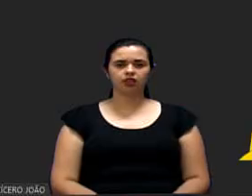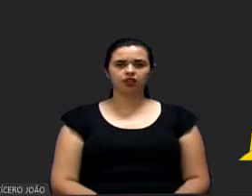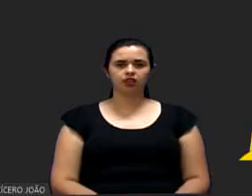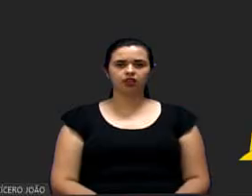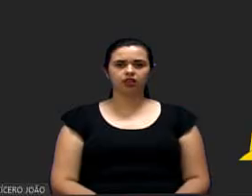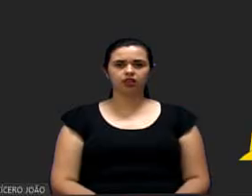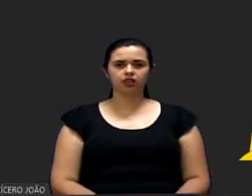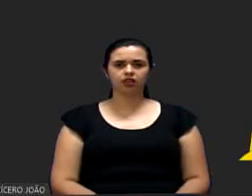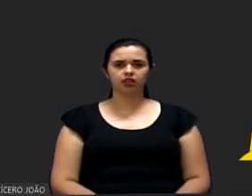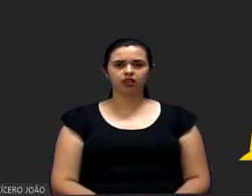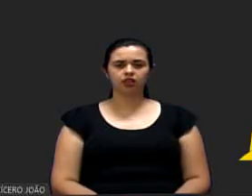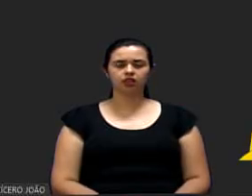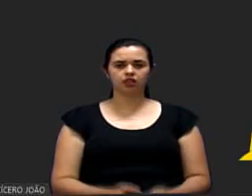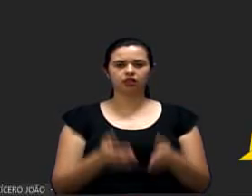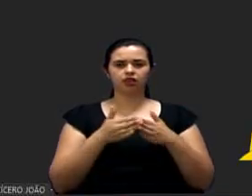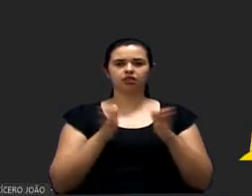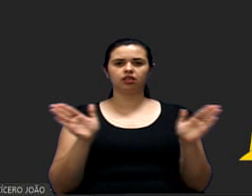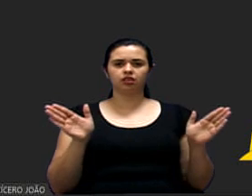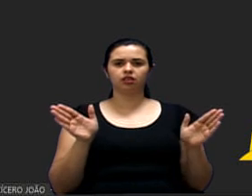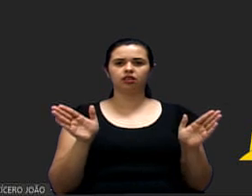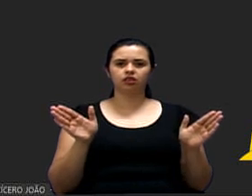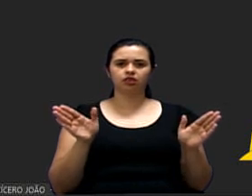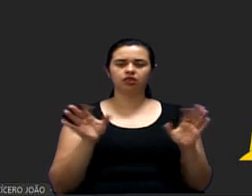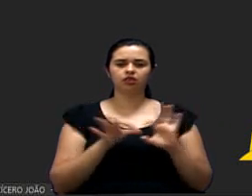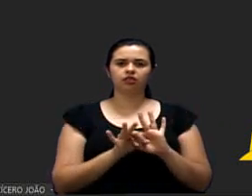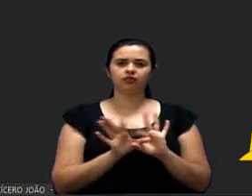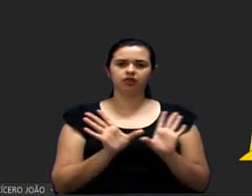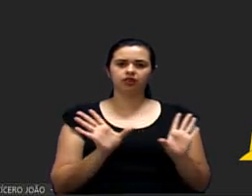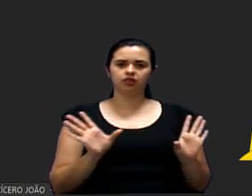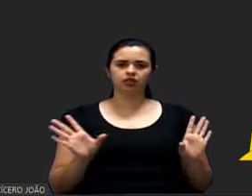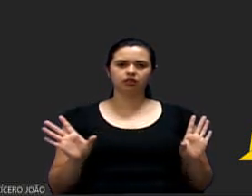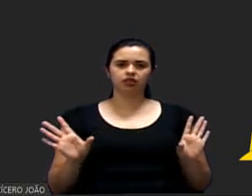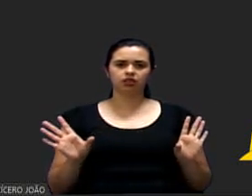vereadores, vereadoras. Está aberto, aí, Cícero. Está aberto, Cícero.